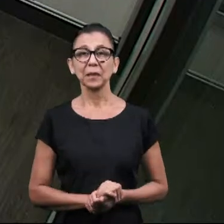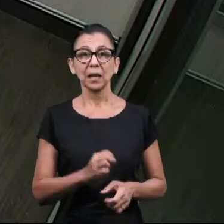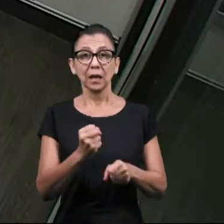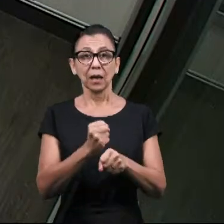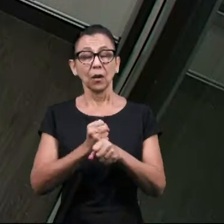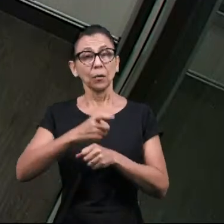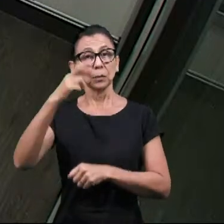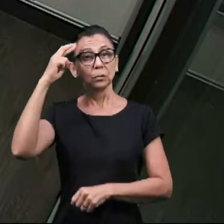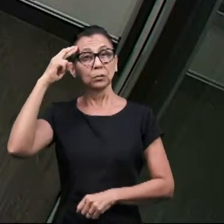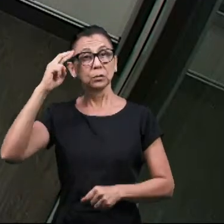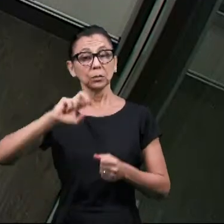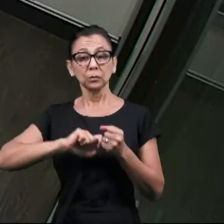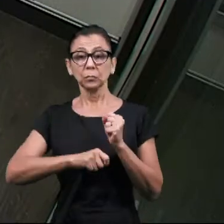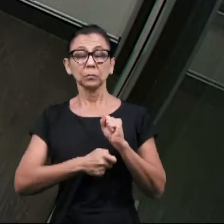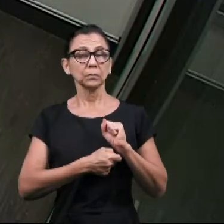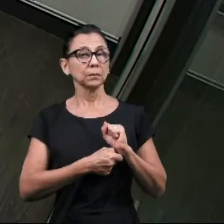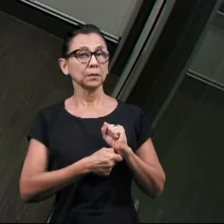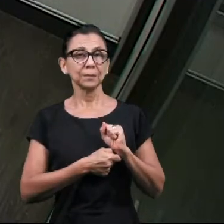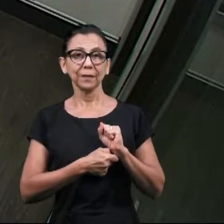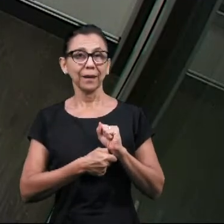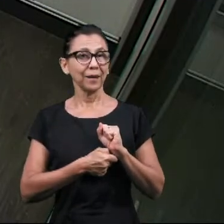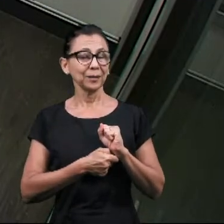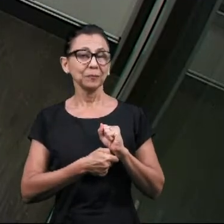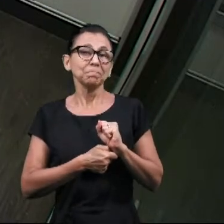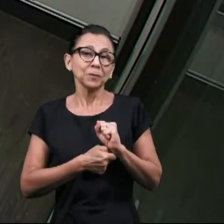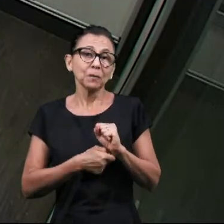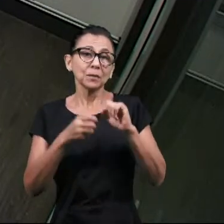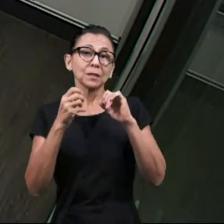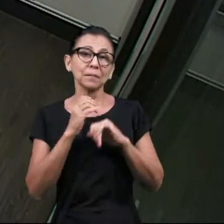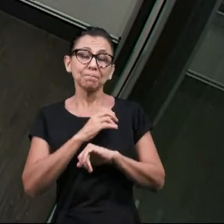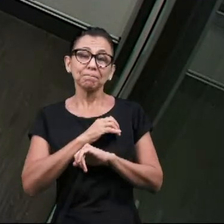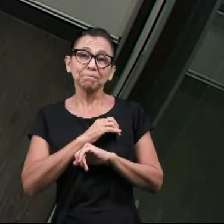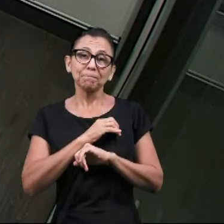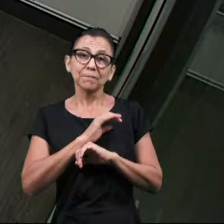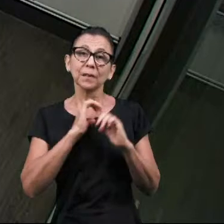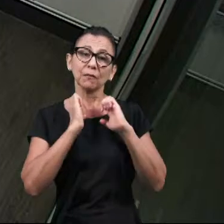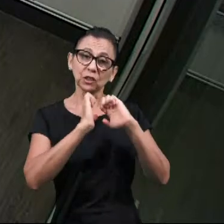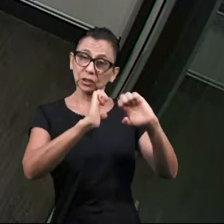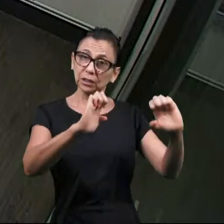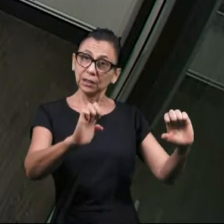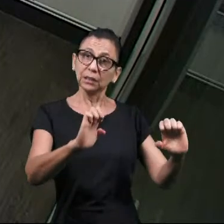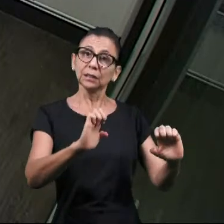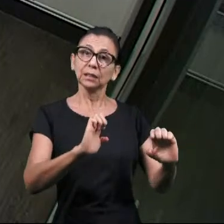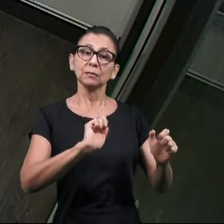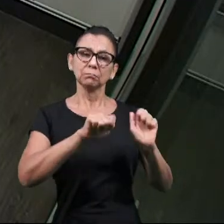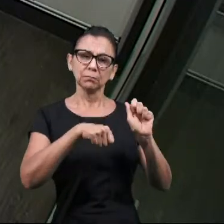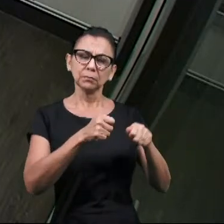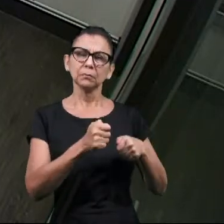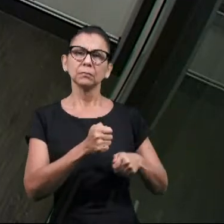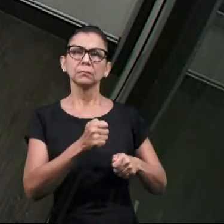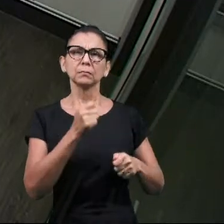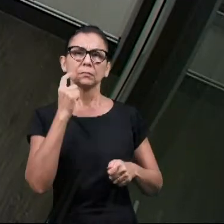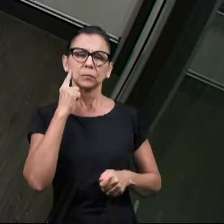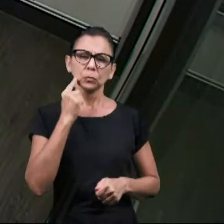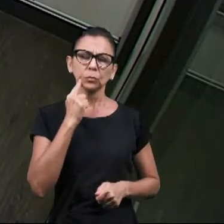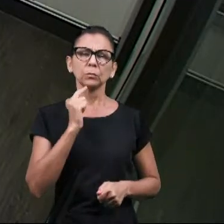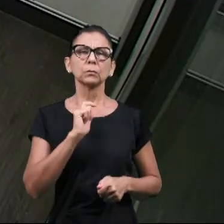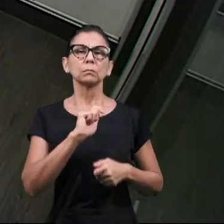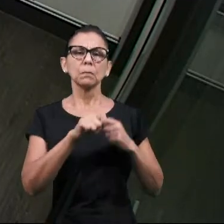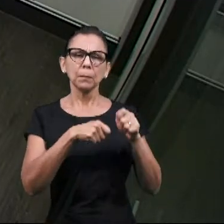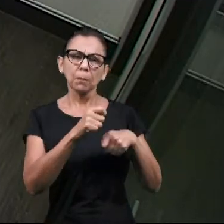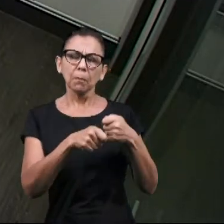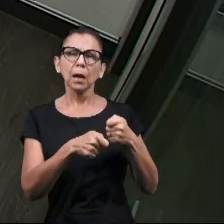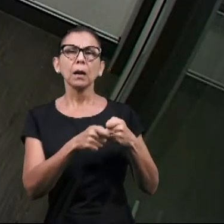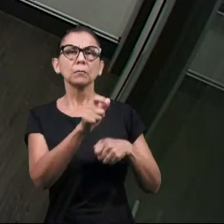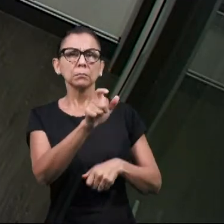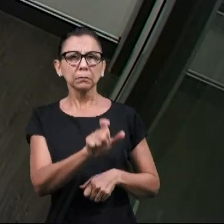para Ministério mundo não conhece mas a a uma igreja um povo que conhece e a um